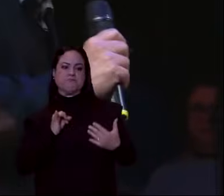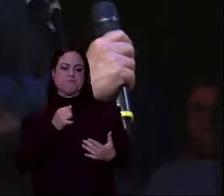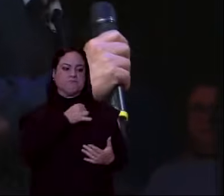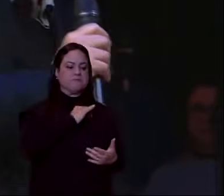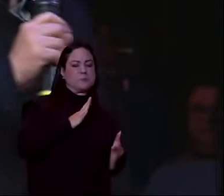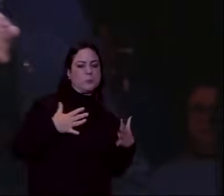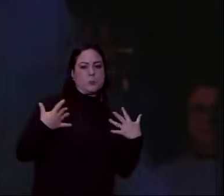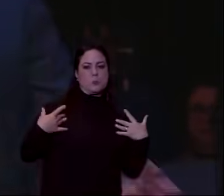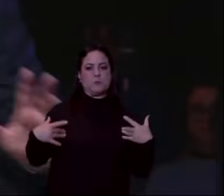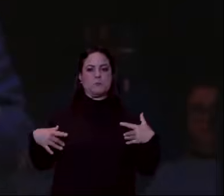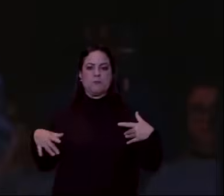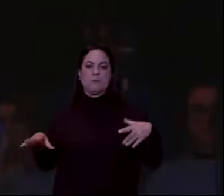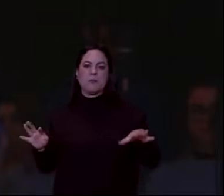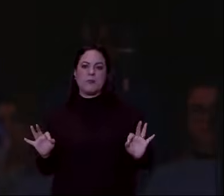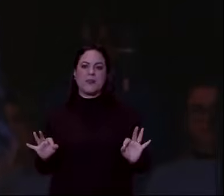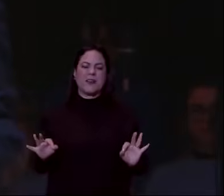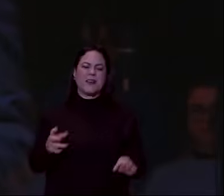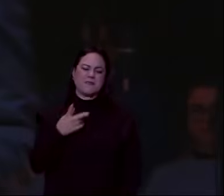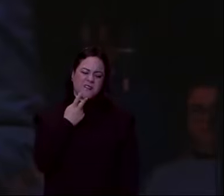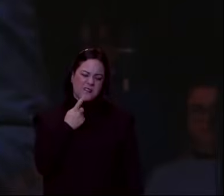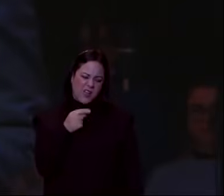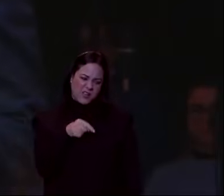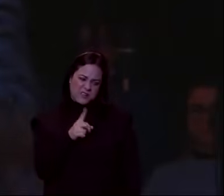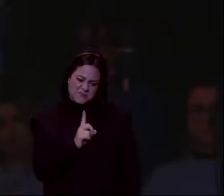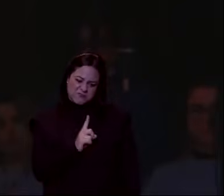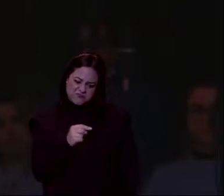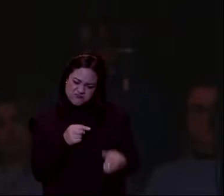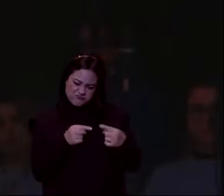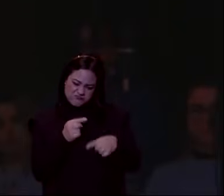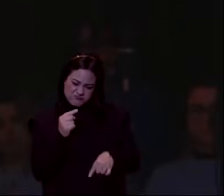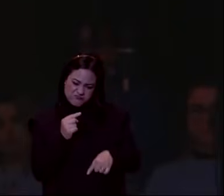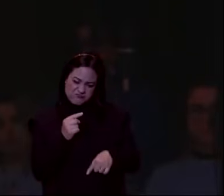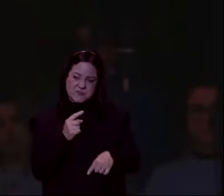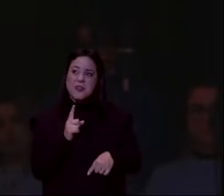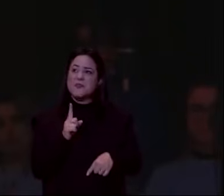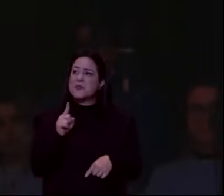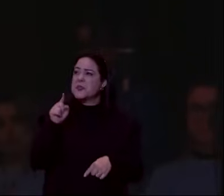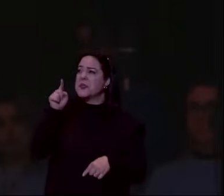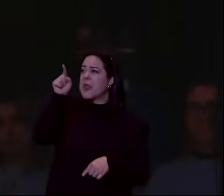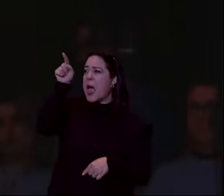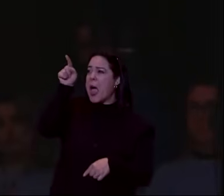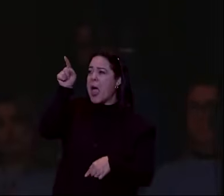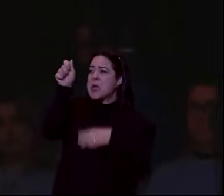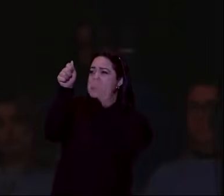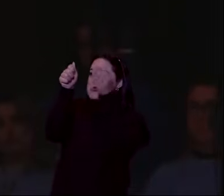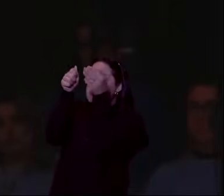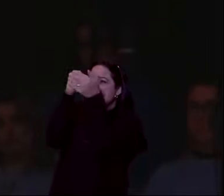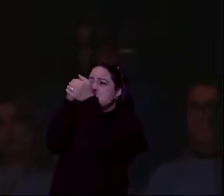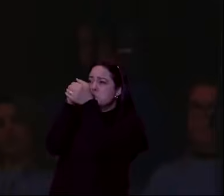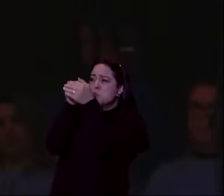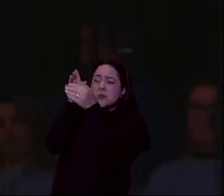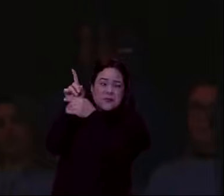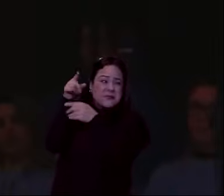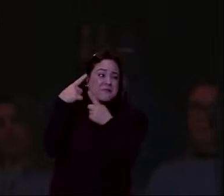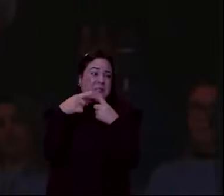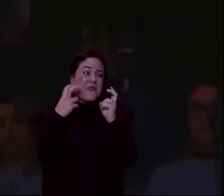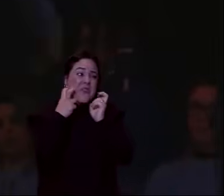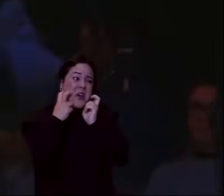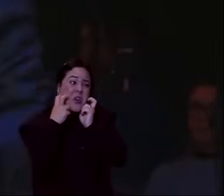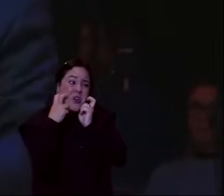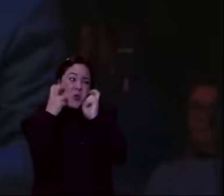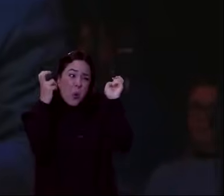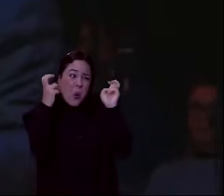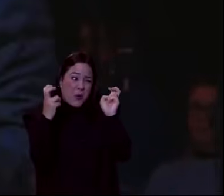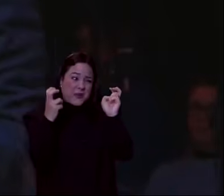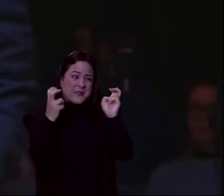bem vestidas, disseram: aqui não é nosso lugar. Subiram lá na galeria, no cantinho direito, lá naquela ponta, não tinha nem